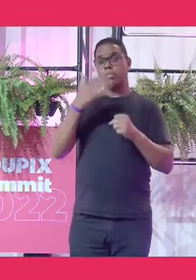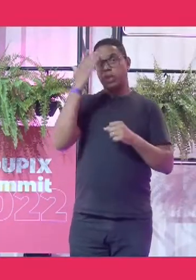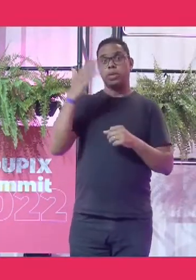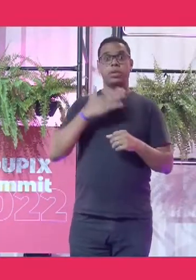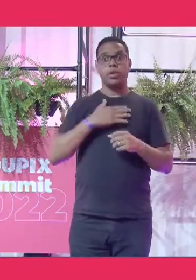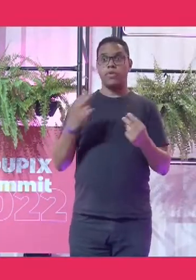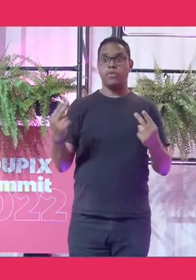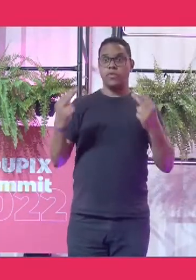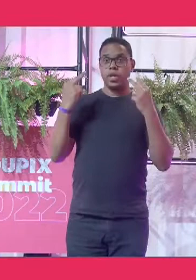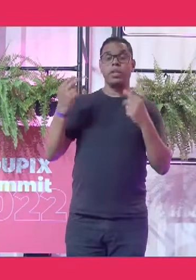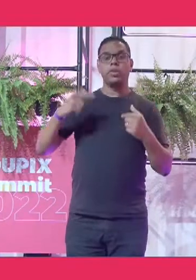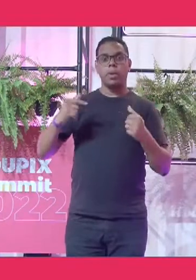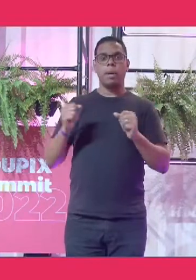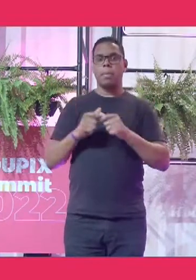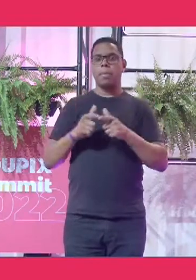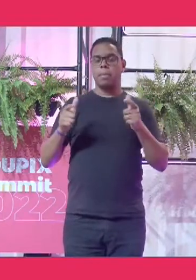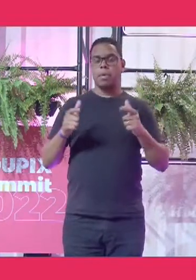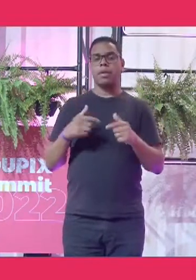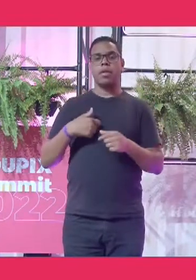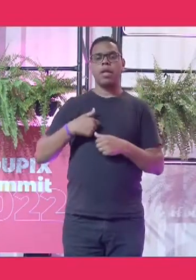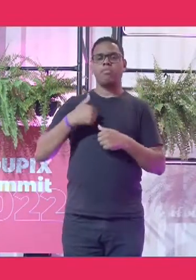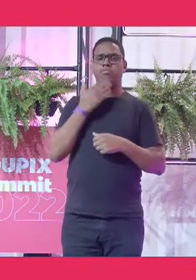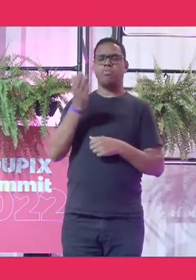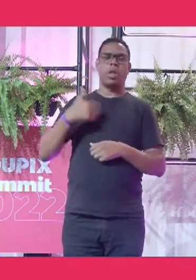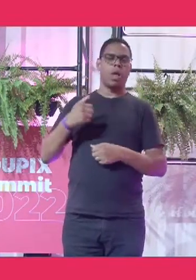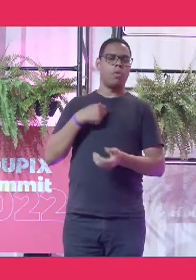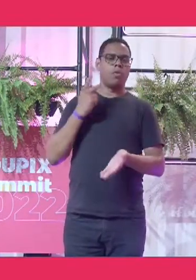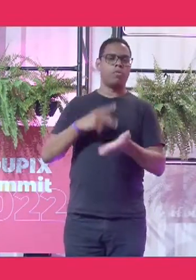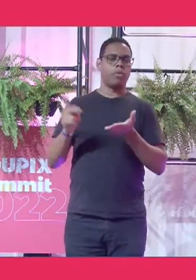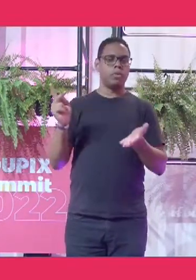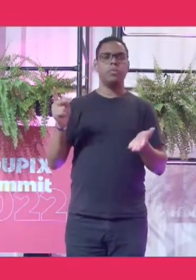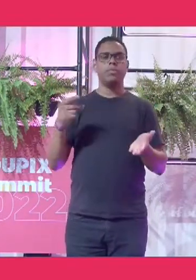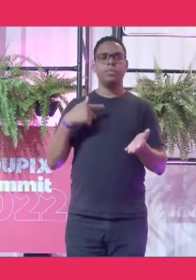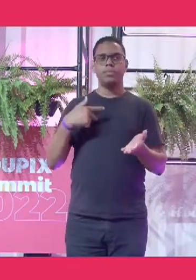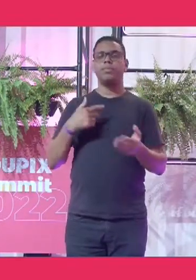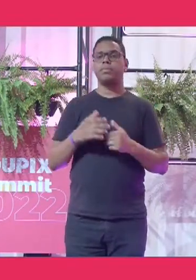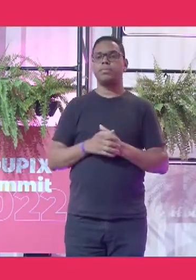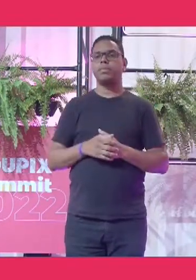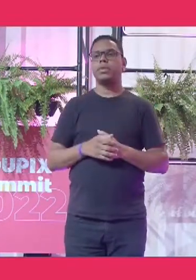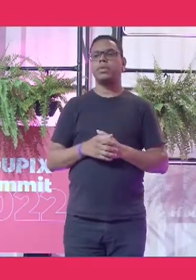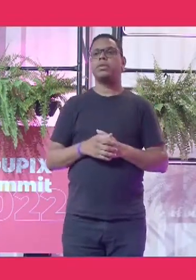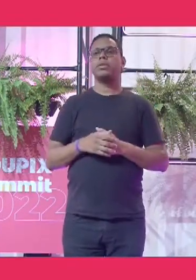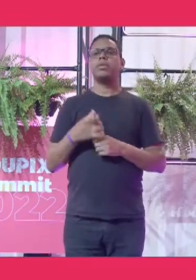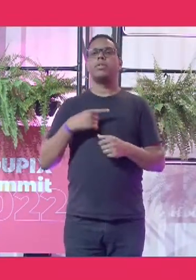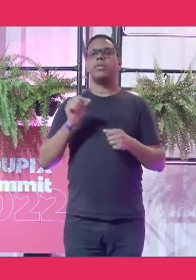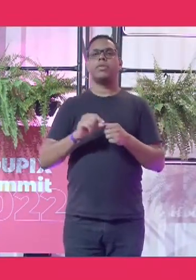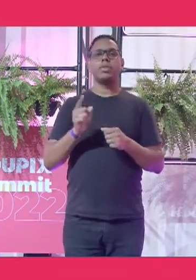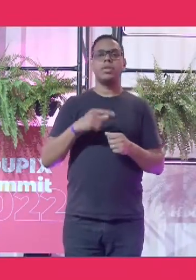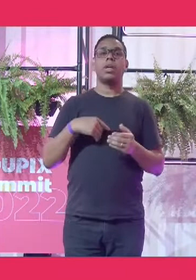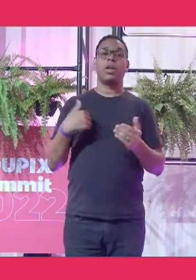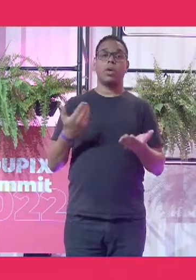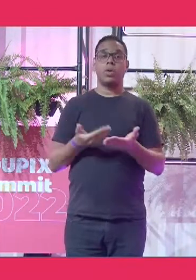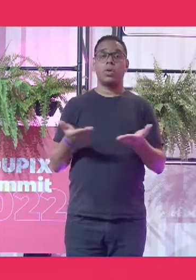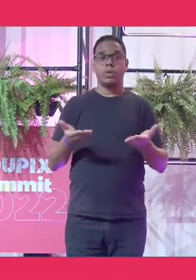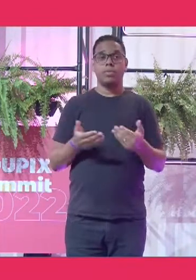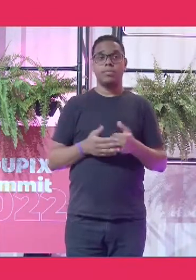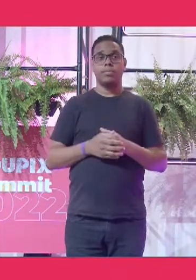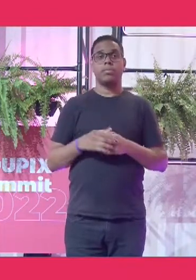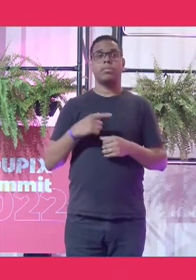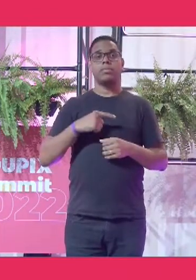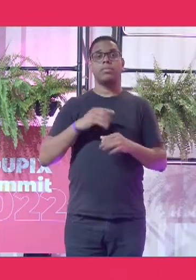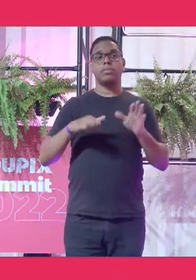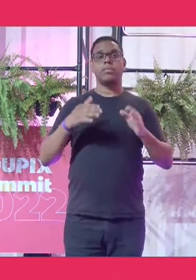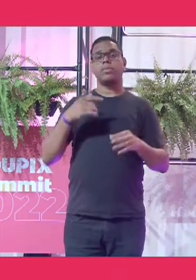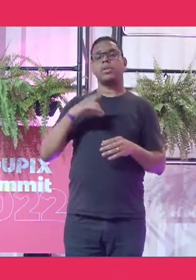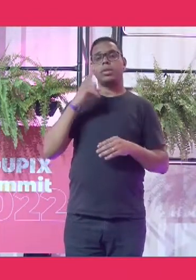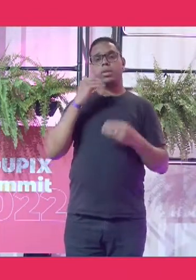me viam de novo. Aí eu falei, foda-se, tô com ódio. Não vou me deitar, não vou mais fazer isso. Então, hoje em dia... Tem dia que às vezes eu